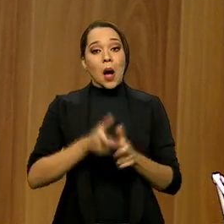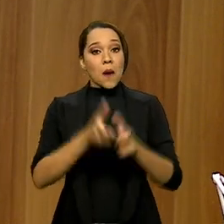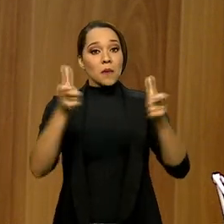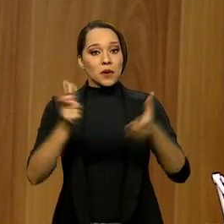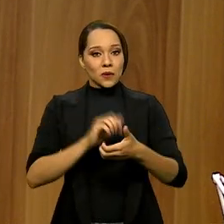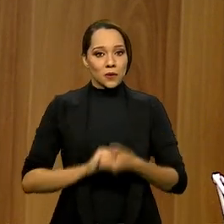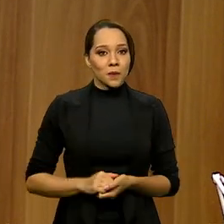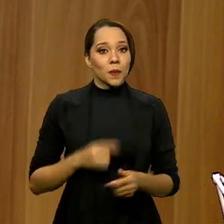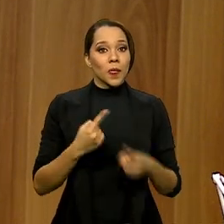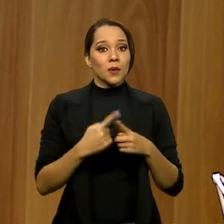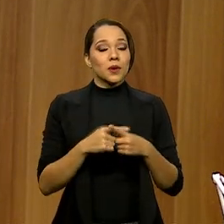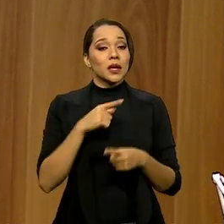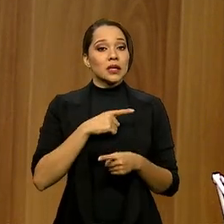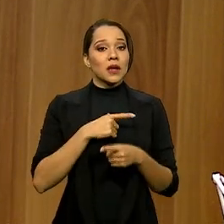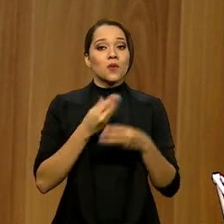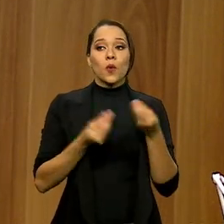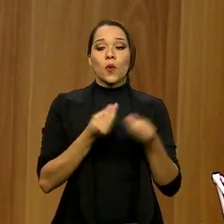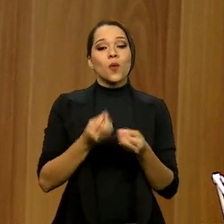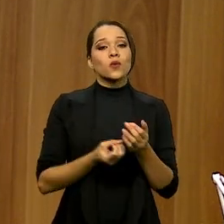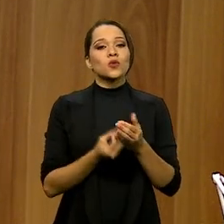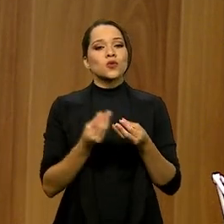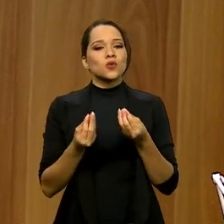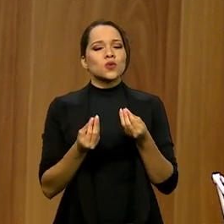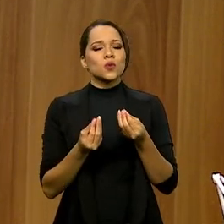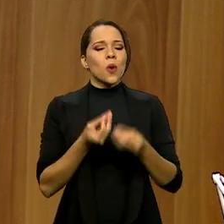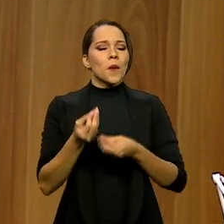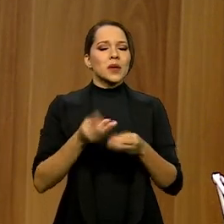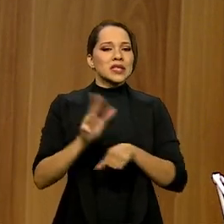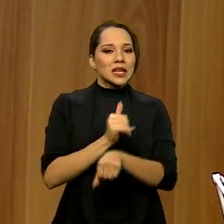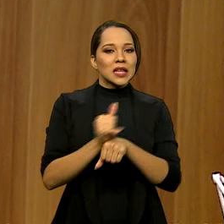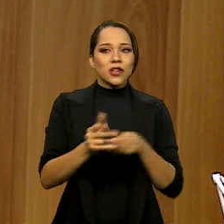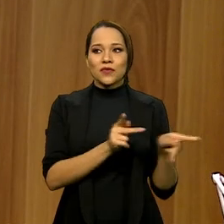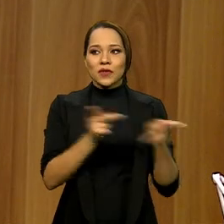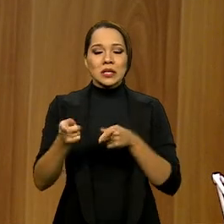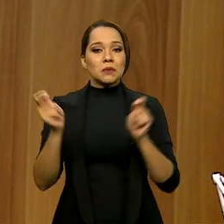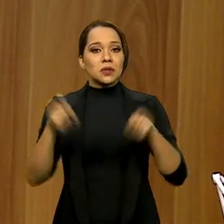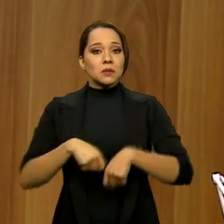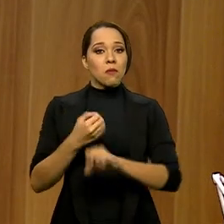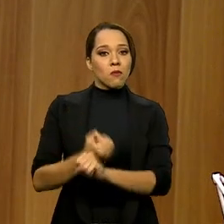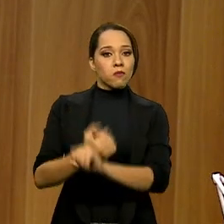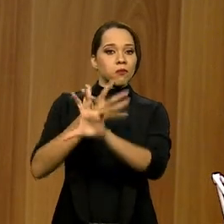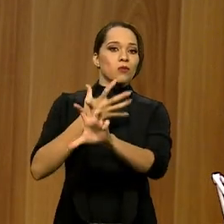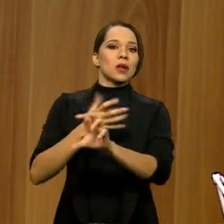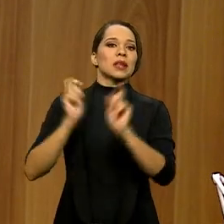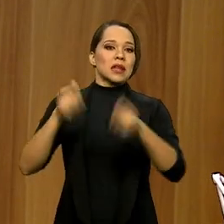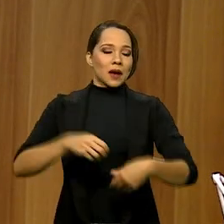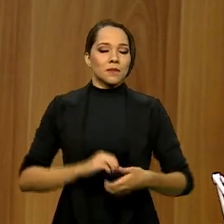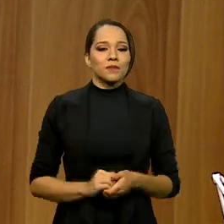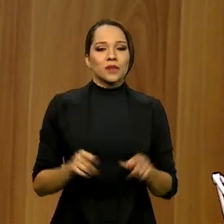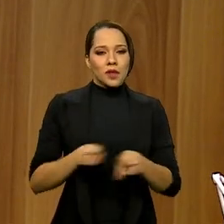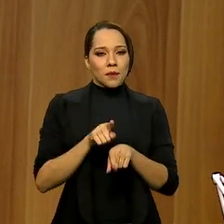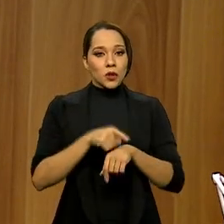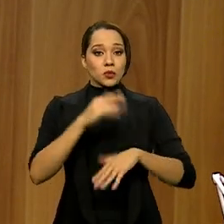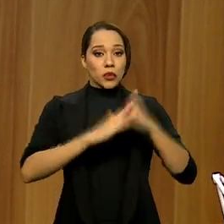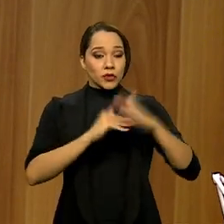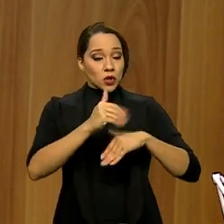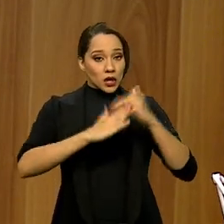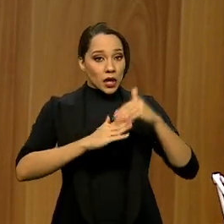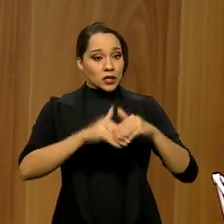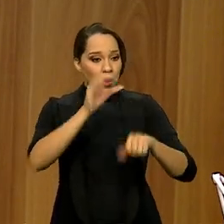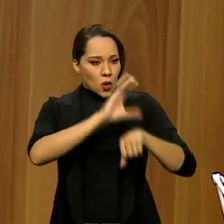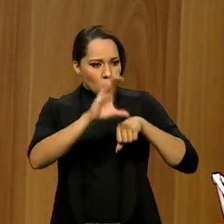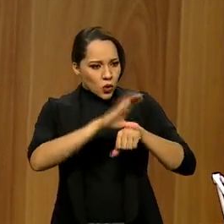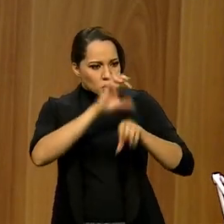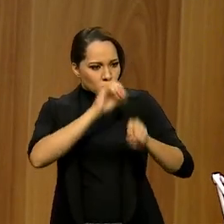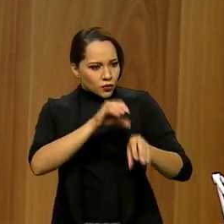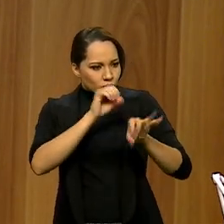nós ampliamos o escopo, colocamos dentro das nossas possibilidades a visita remota, capacitamos nossos profissionais para isso, né? Não